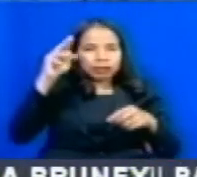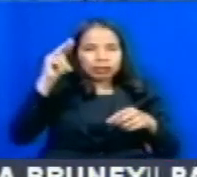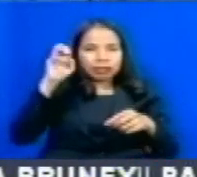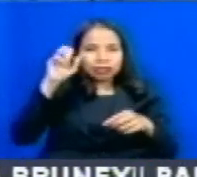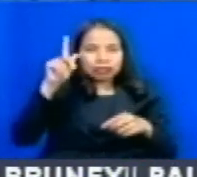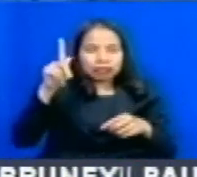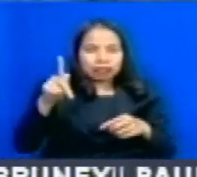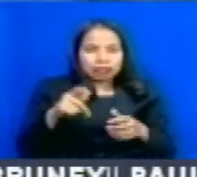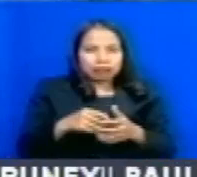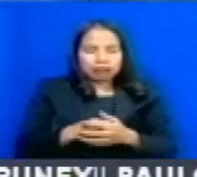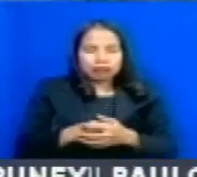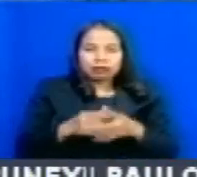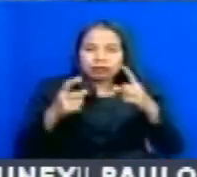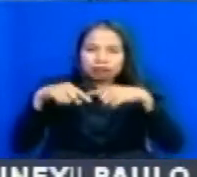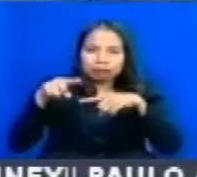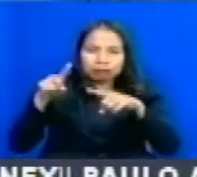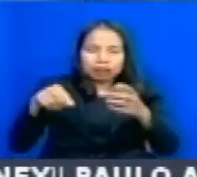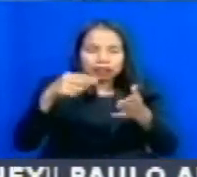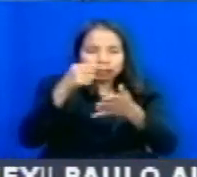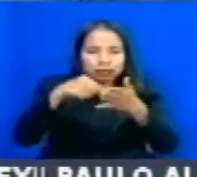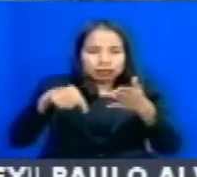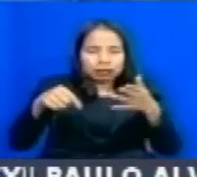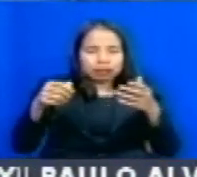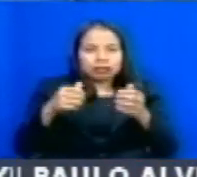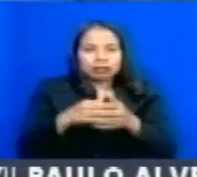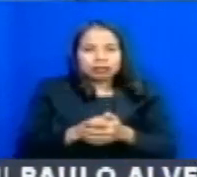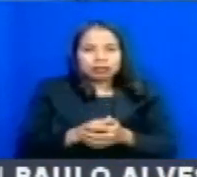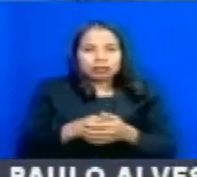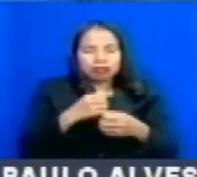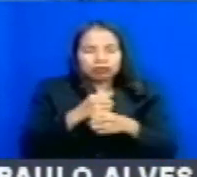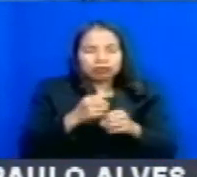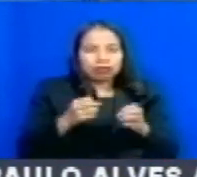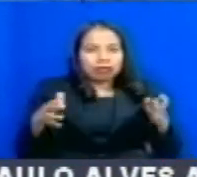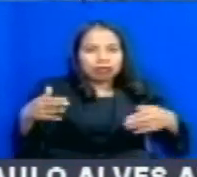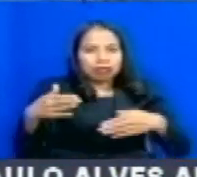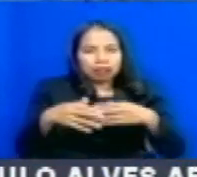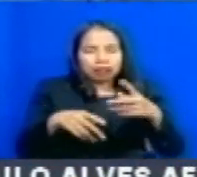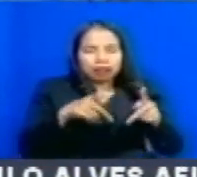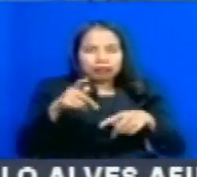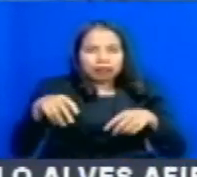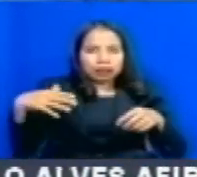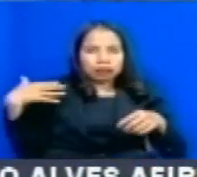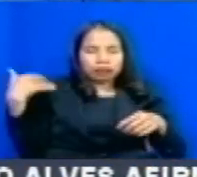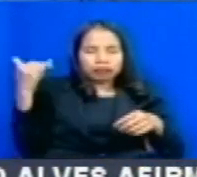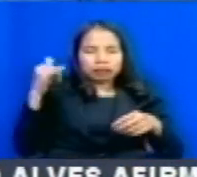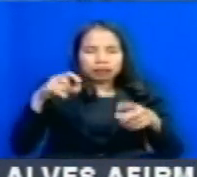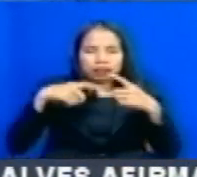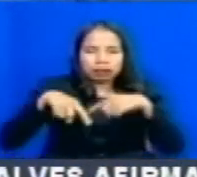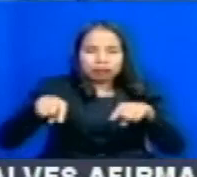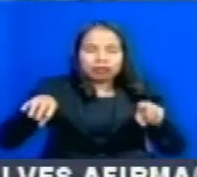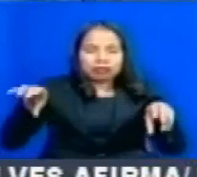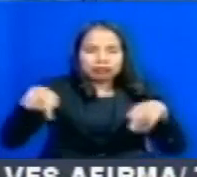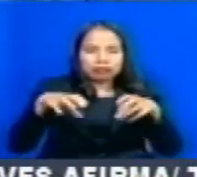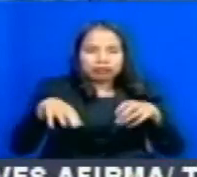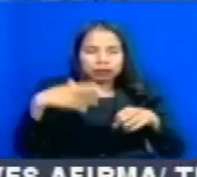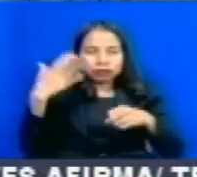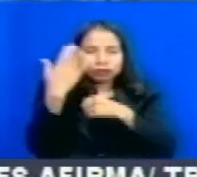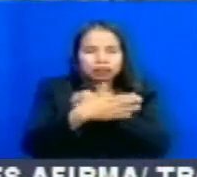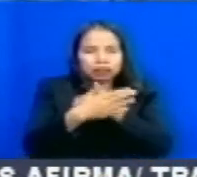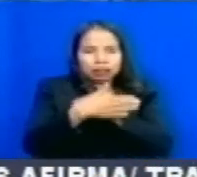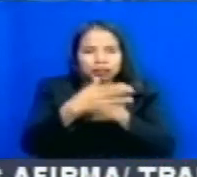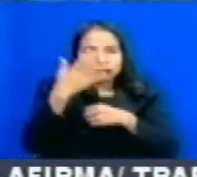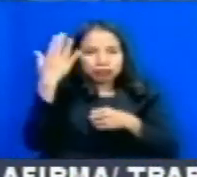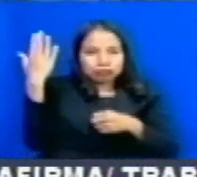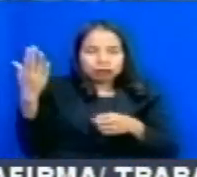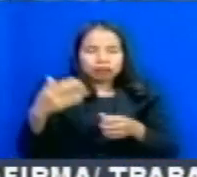ba i sira asina tena kord ho eta para halu mobilizasang ba timor wan sira atwa servisi iha Brunei Darussalam resultado